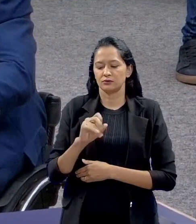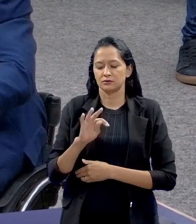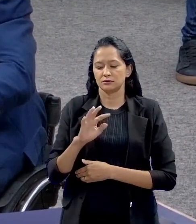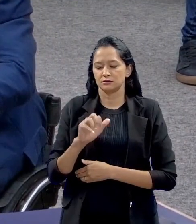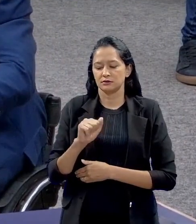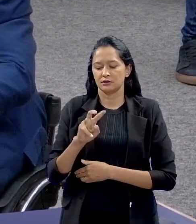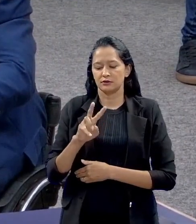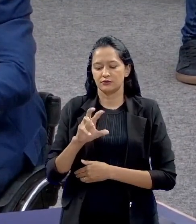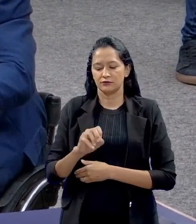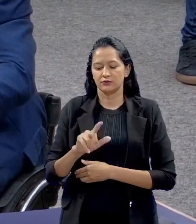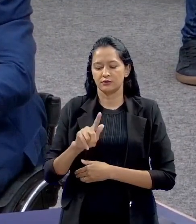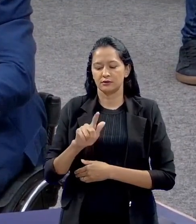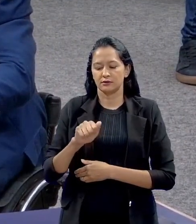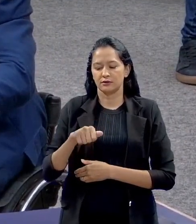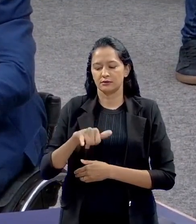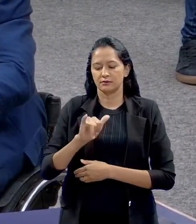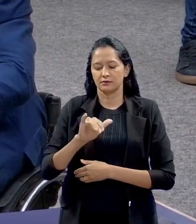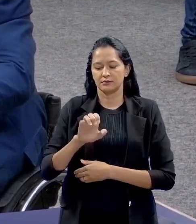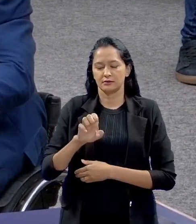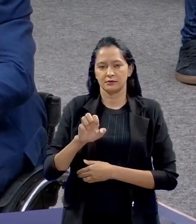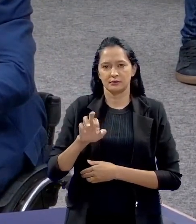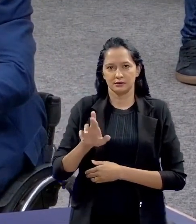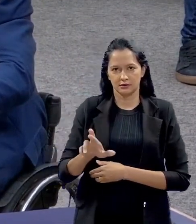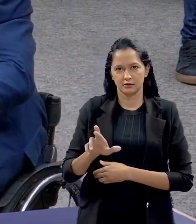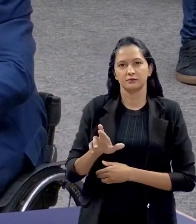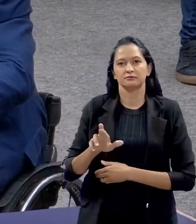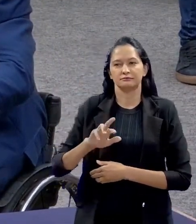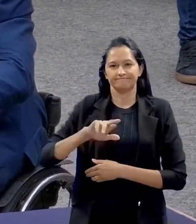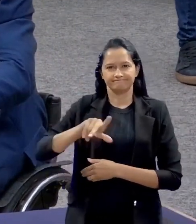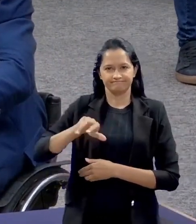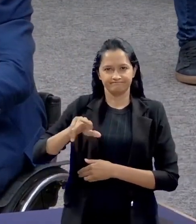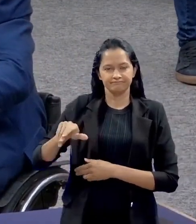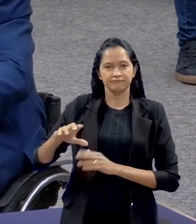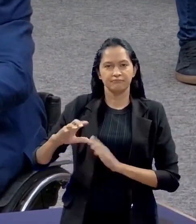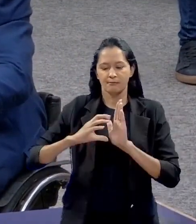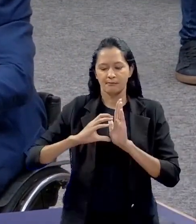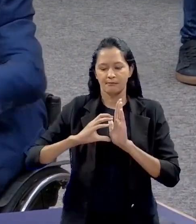todos os políticos voltados, os mandatários aí do PL,